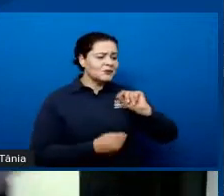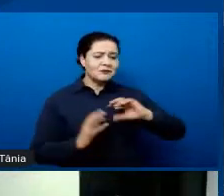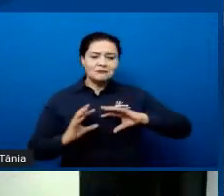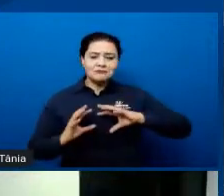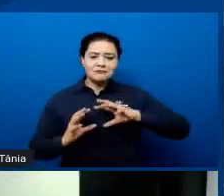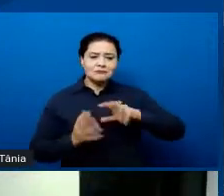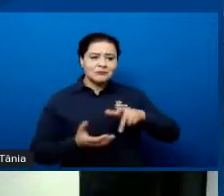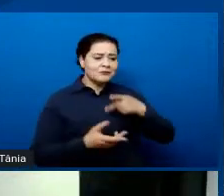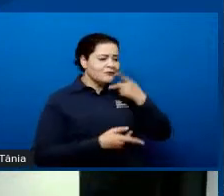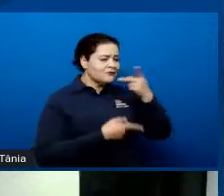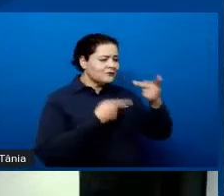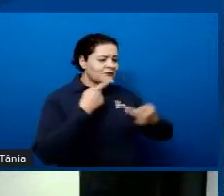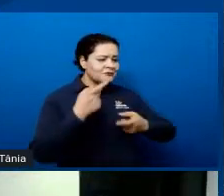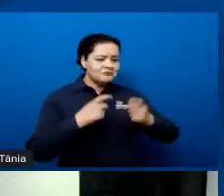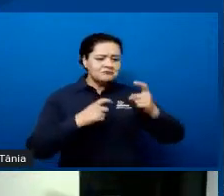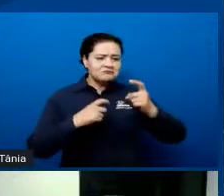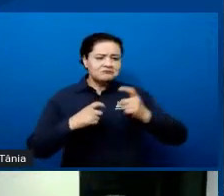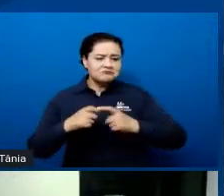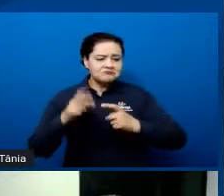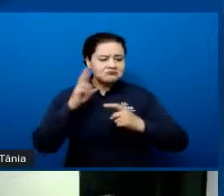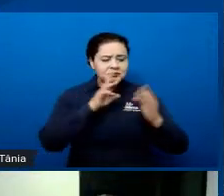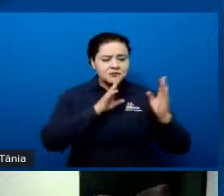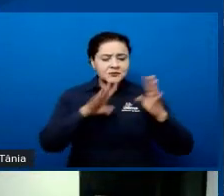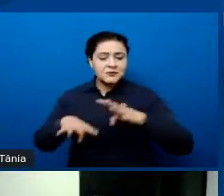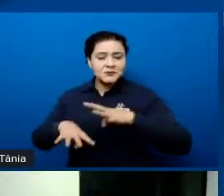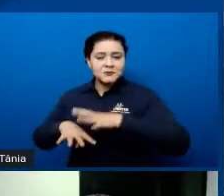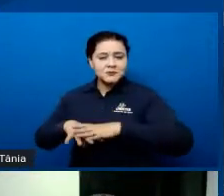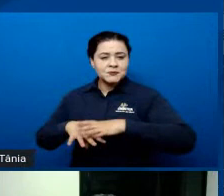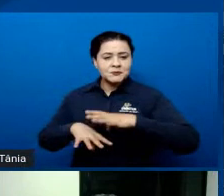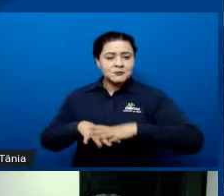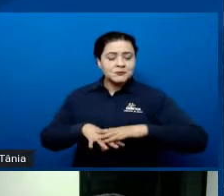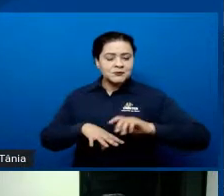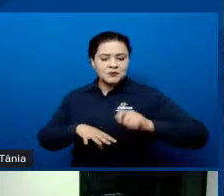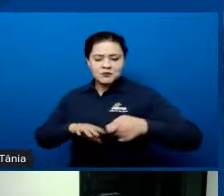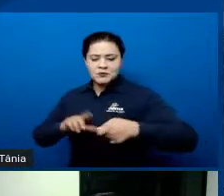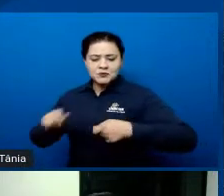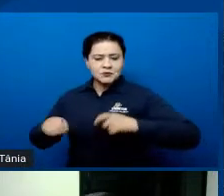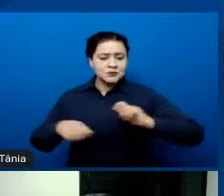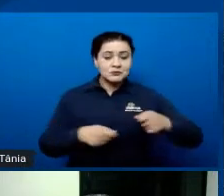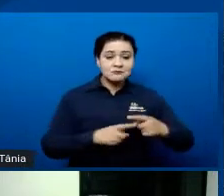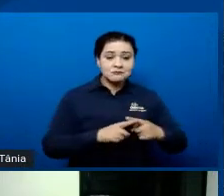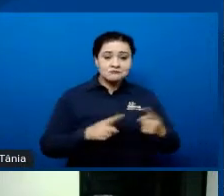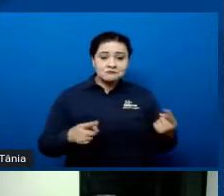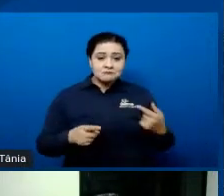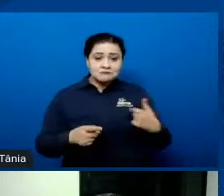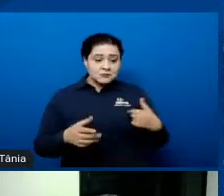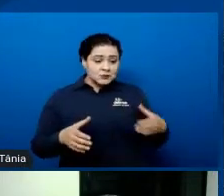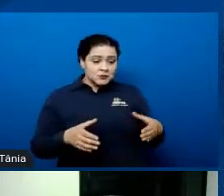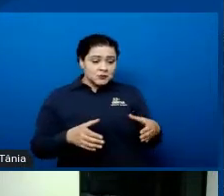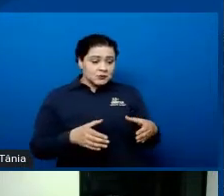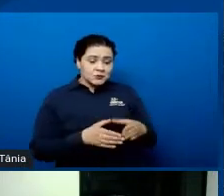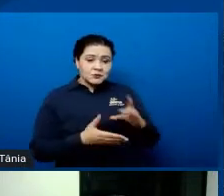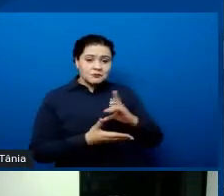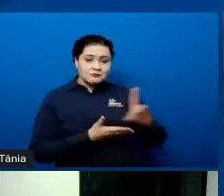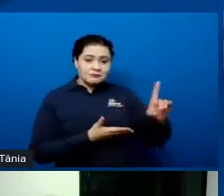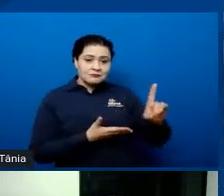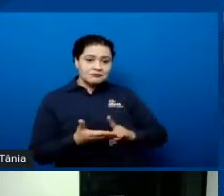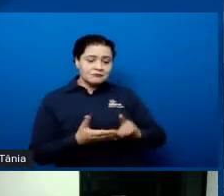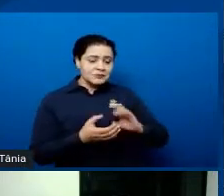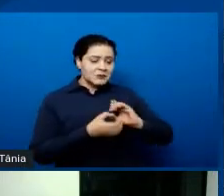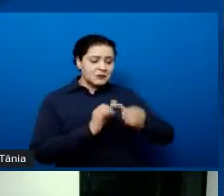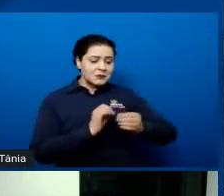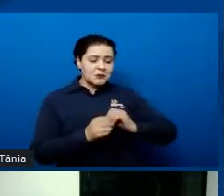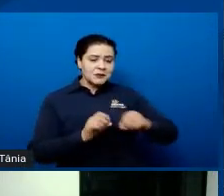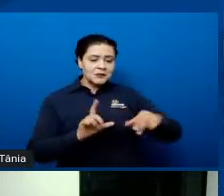falou sobre medicina, sobre história, sobre matemática, sobre isso, tal, mas eu sou do design, eu sou do game, eu sou da